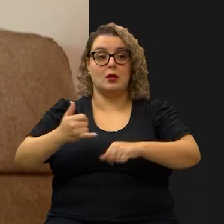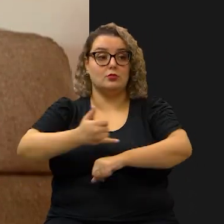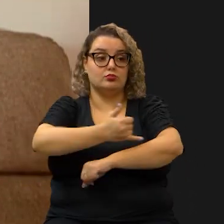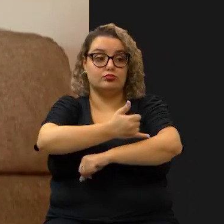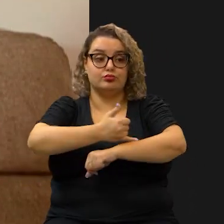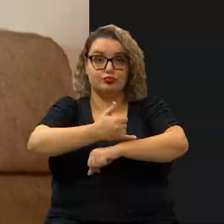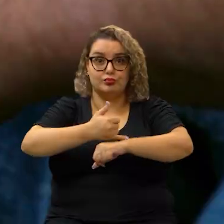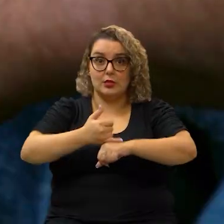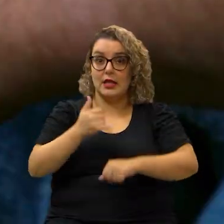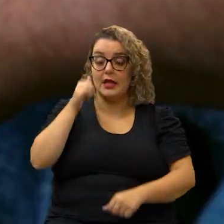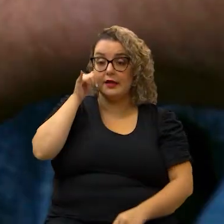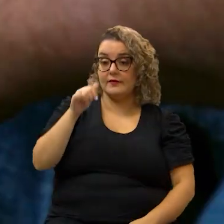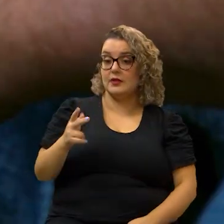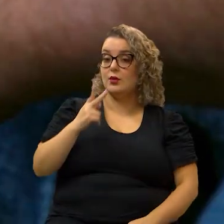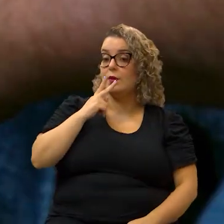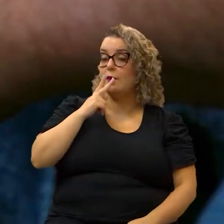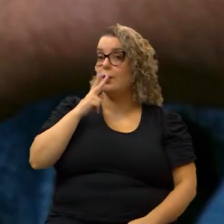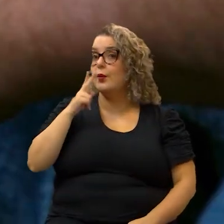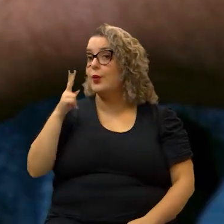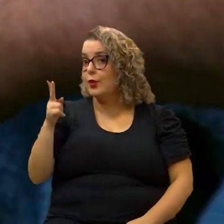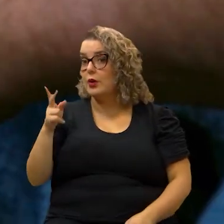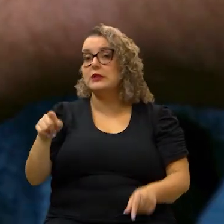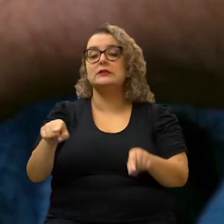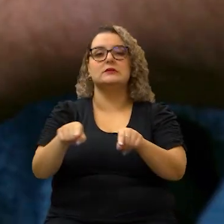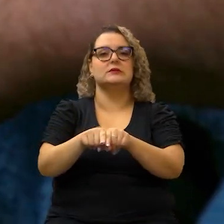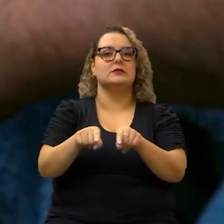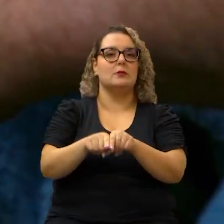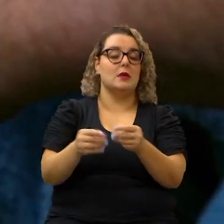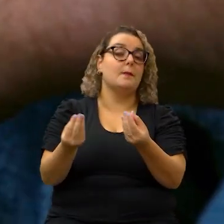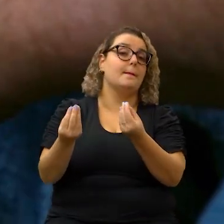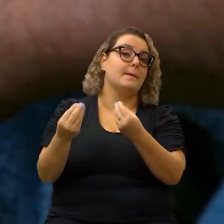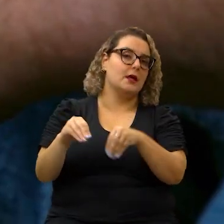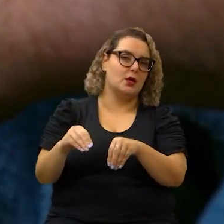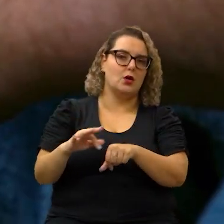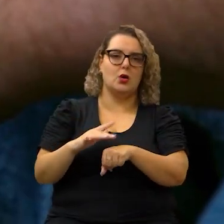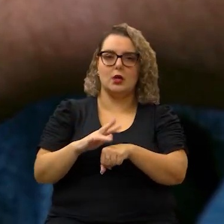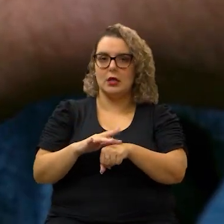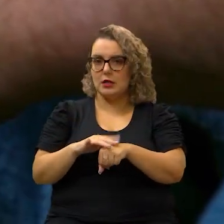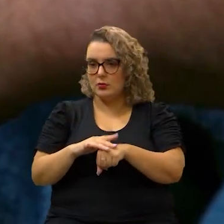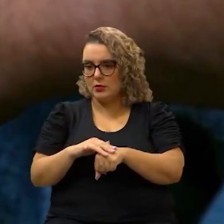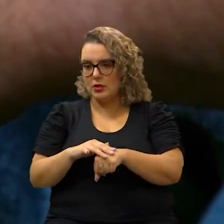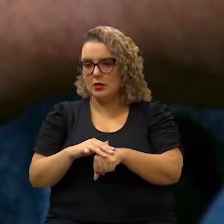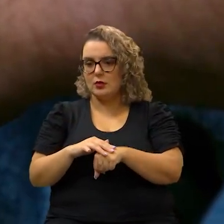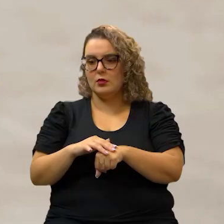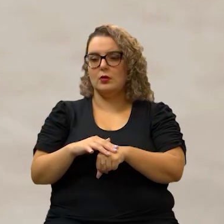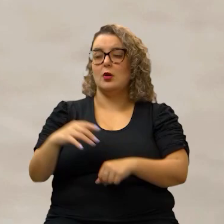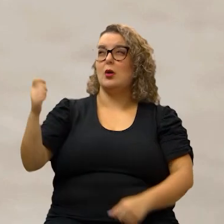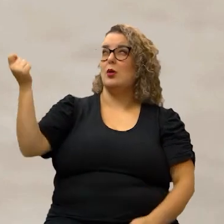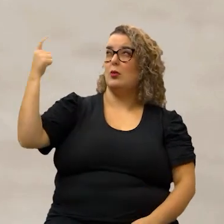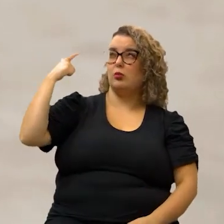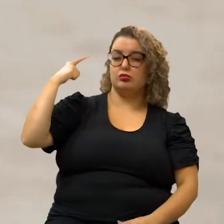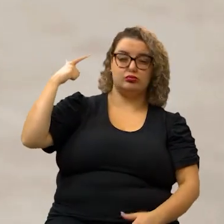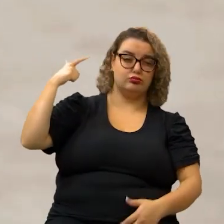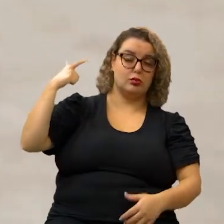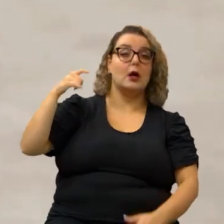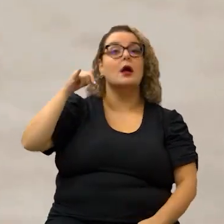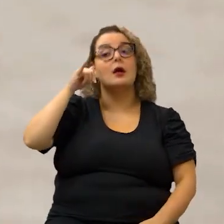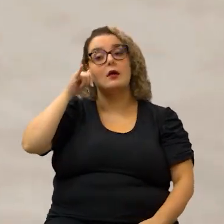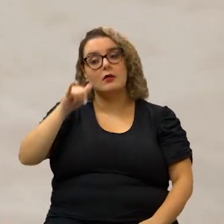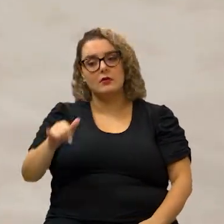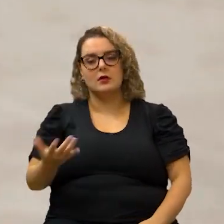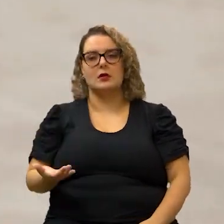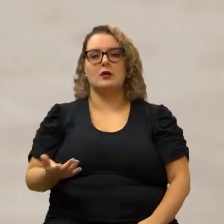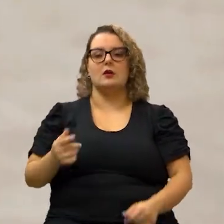do colesterol, evitar o tabagismo, porque o cigarro também piora a doença. Exposição solar, o